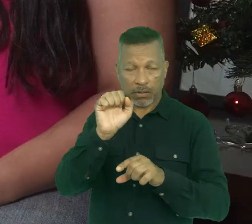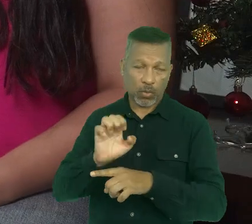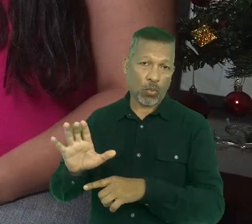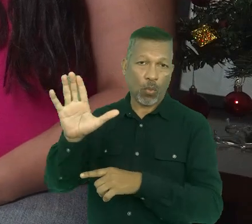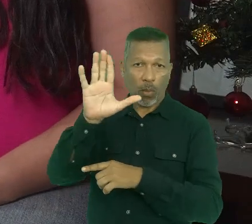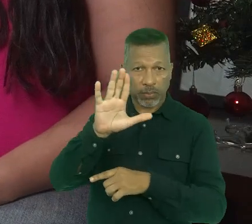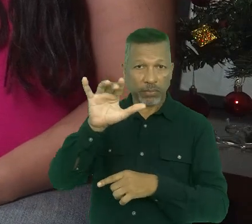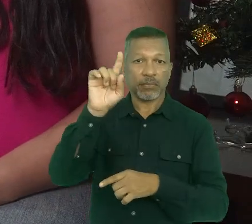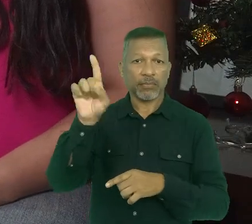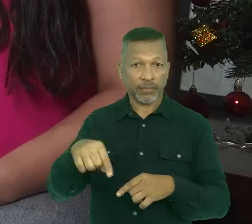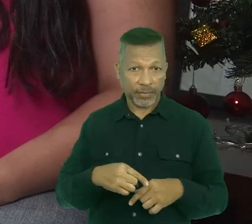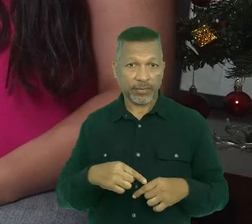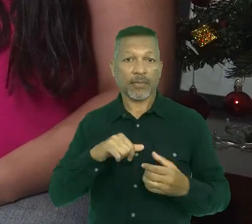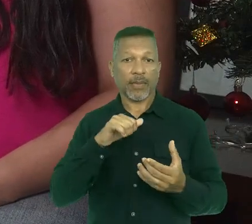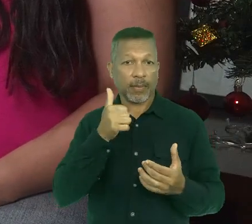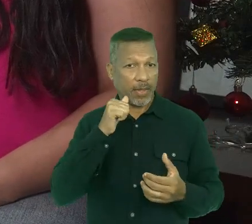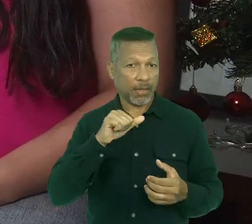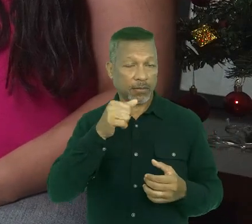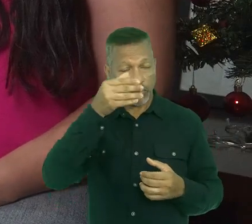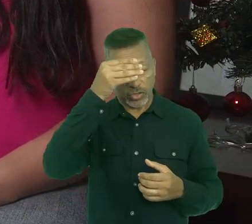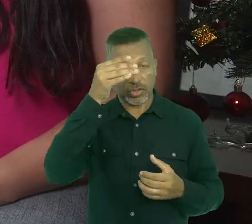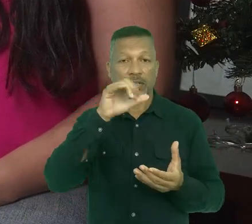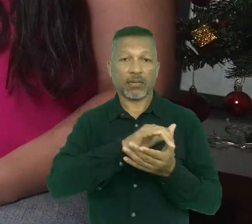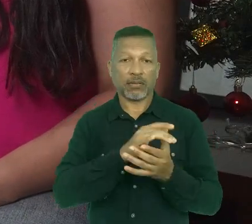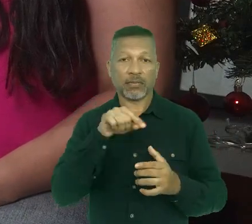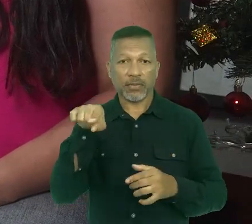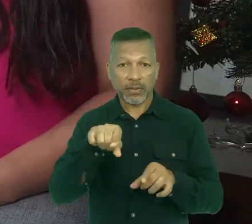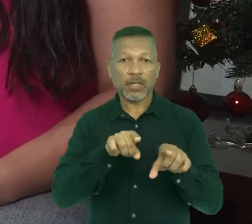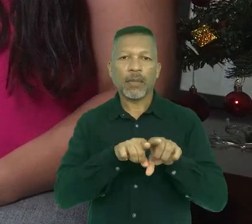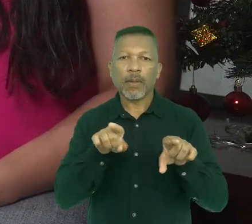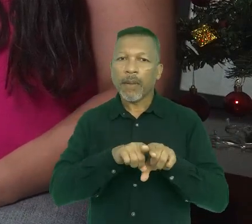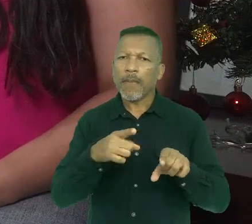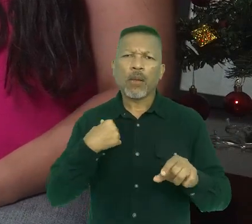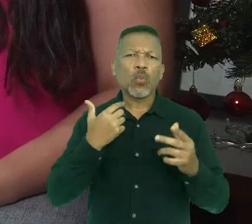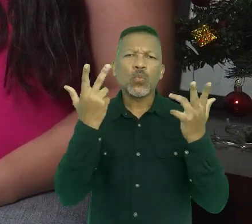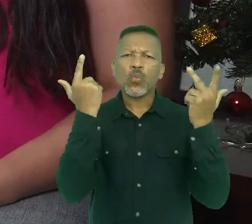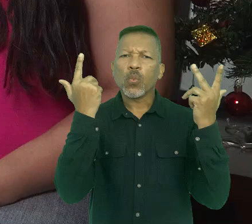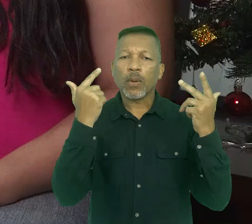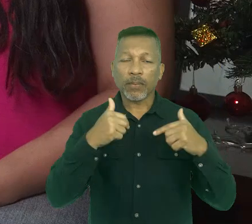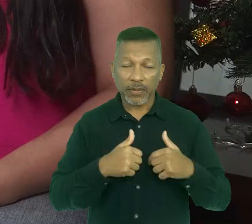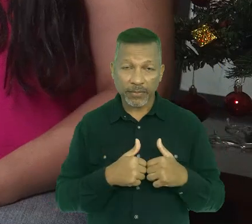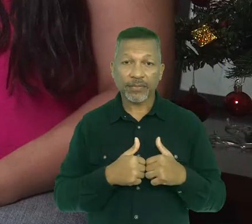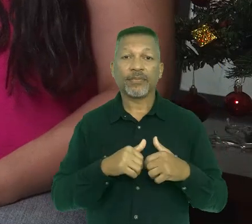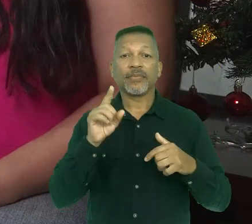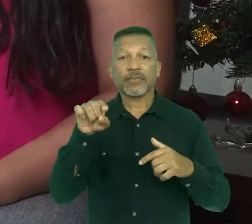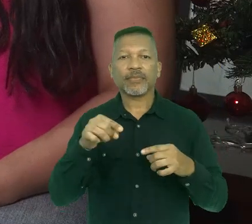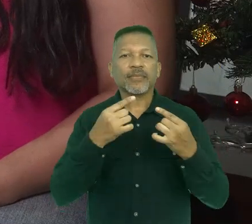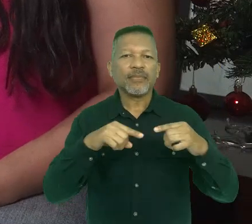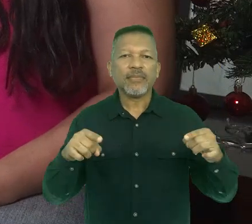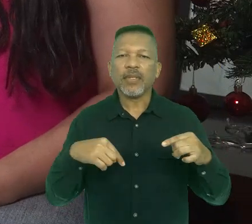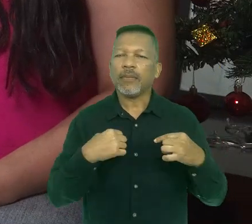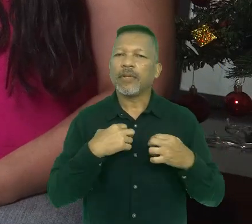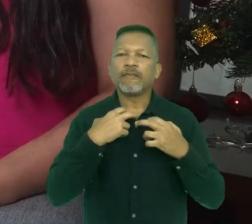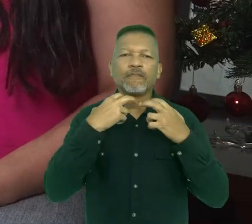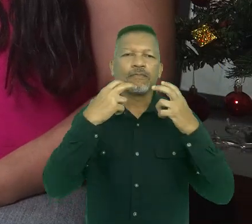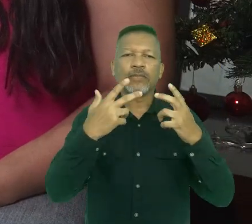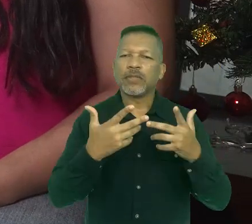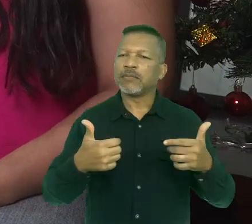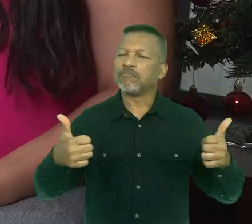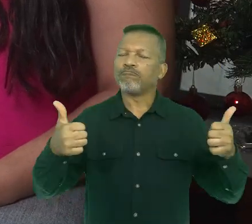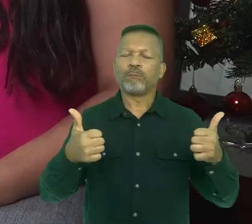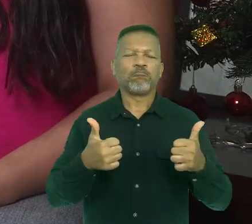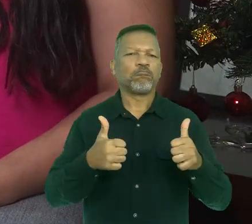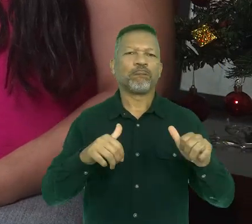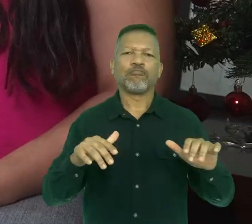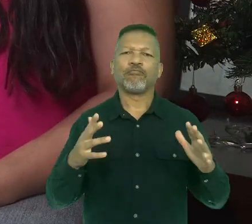ele. Então, assim, já vem sim, e para mim era uma coisa meio que comum, assim. E cantar, para mim, era uma coisa